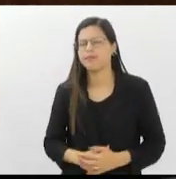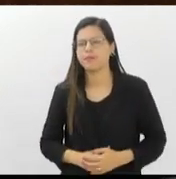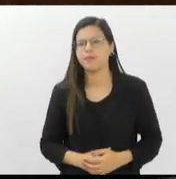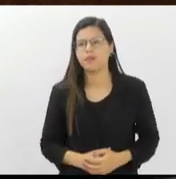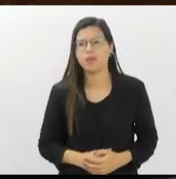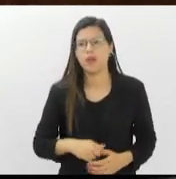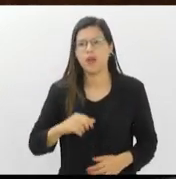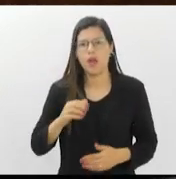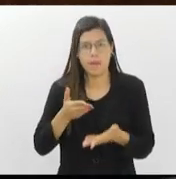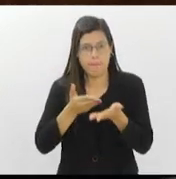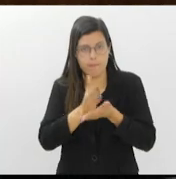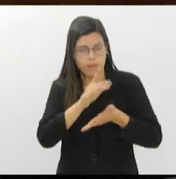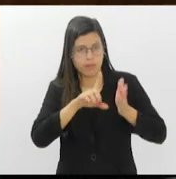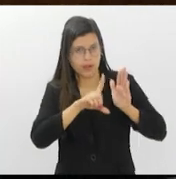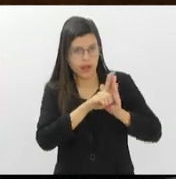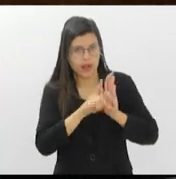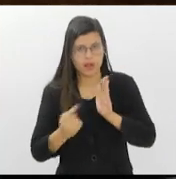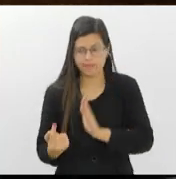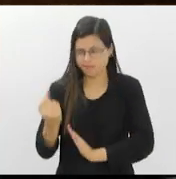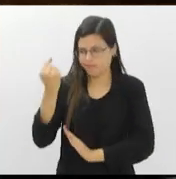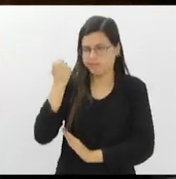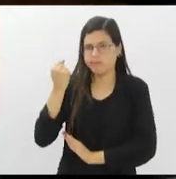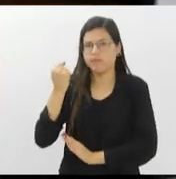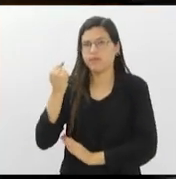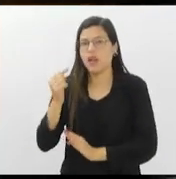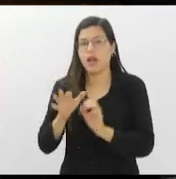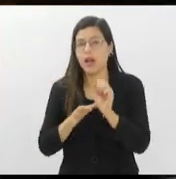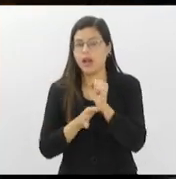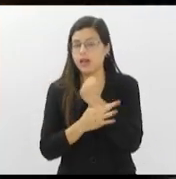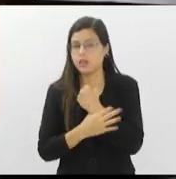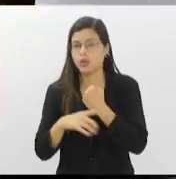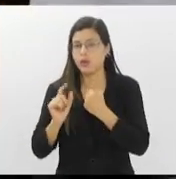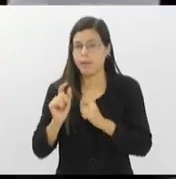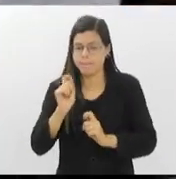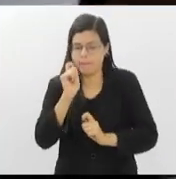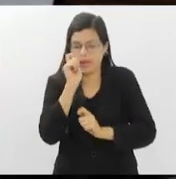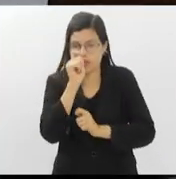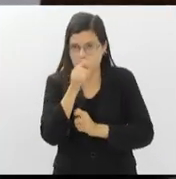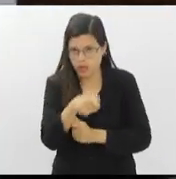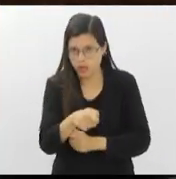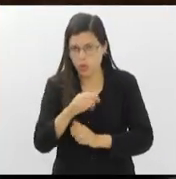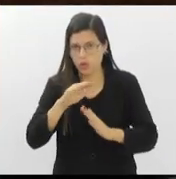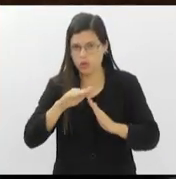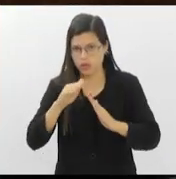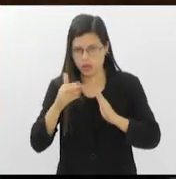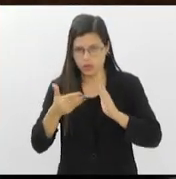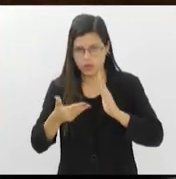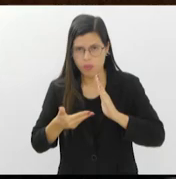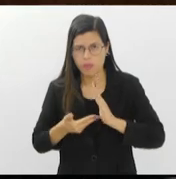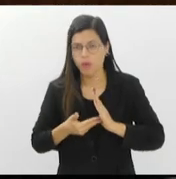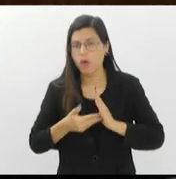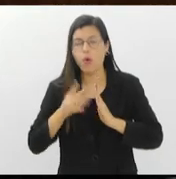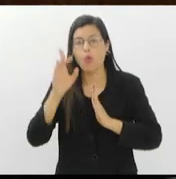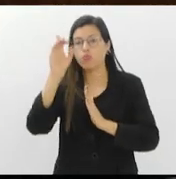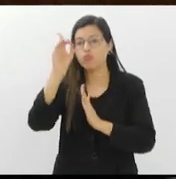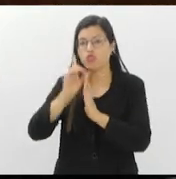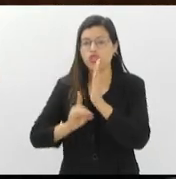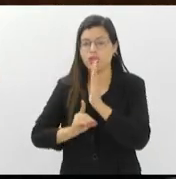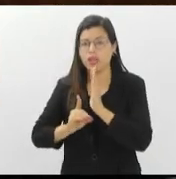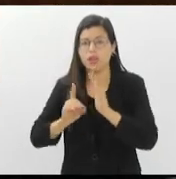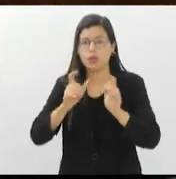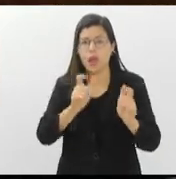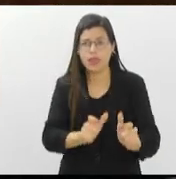eu aprovei uma lei lá atrás garantindo aos pescadores, caiçaras e quilombolas o direito às terras